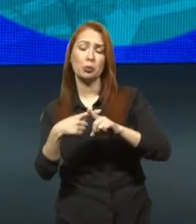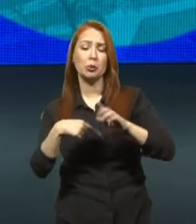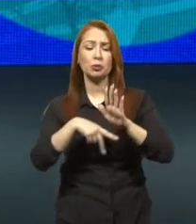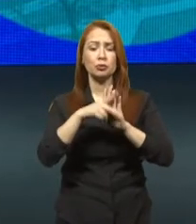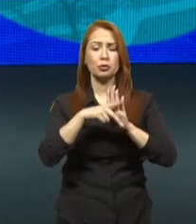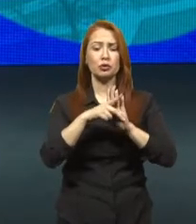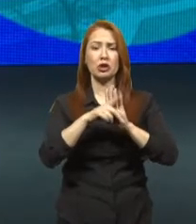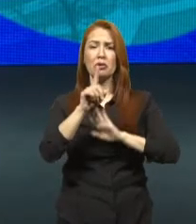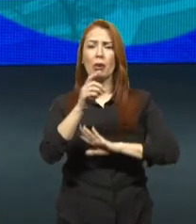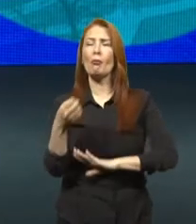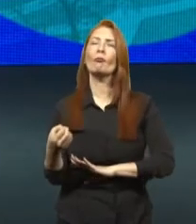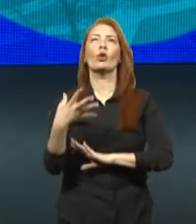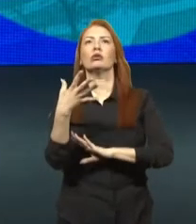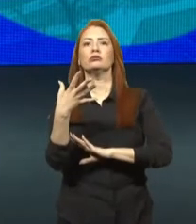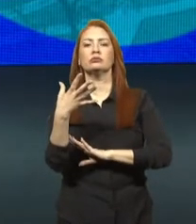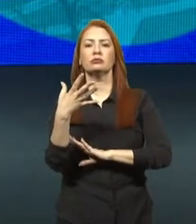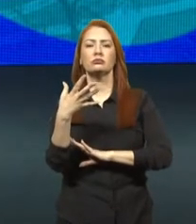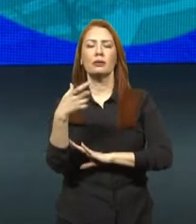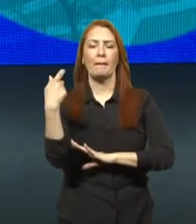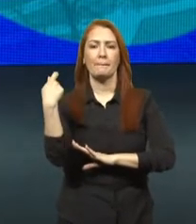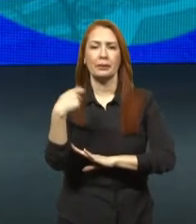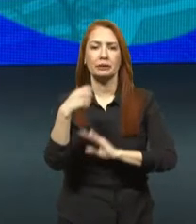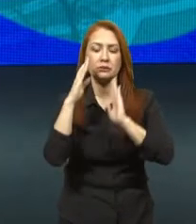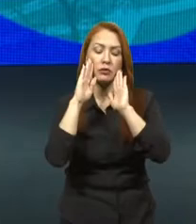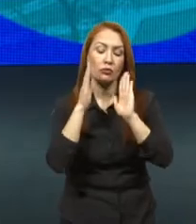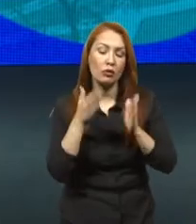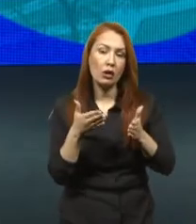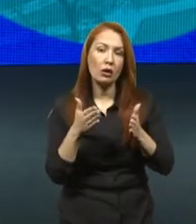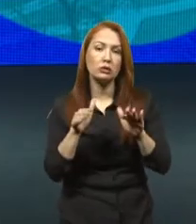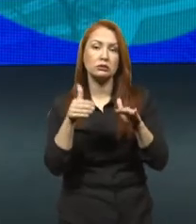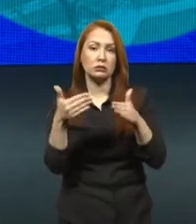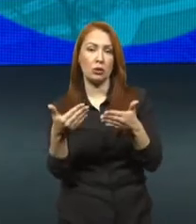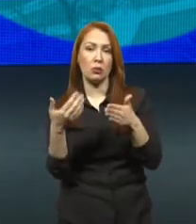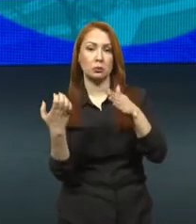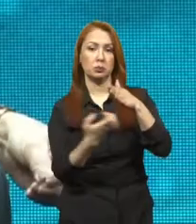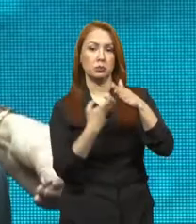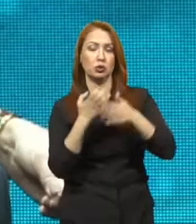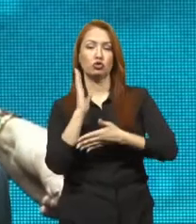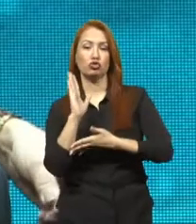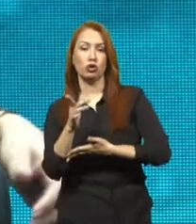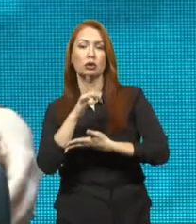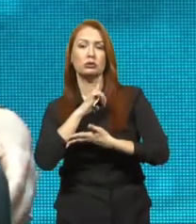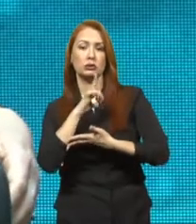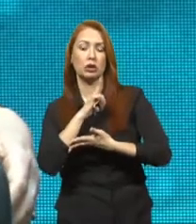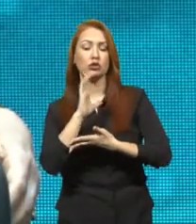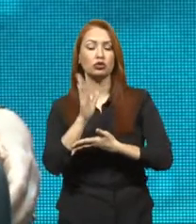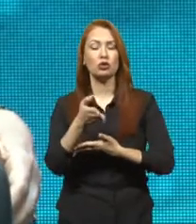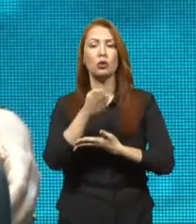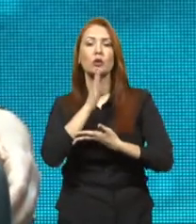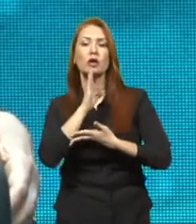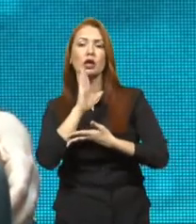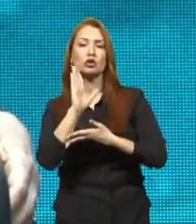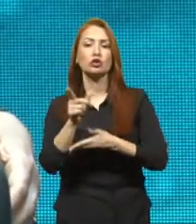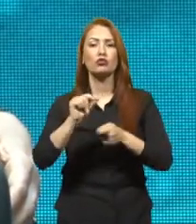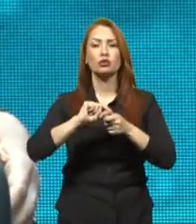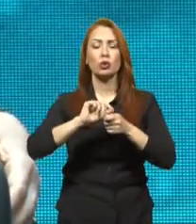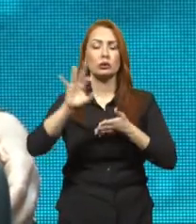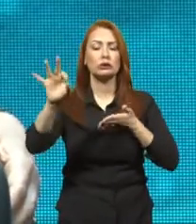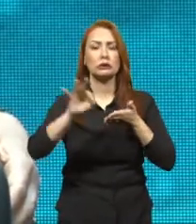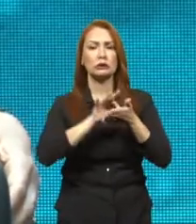do nada. Uhum. Né? Então, agora é preciso que essas entidades que já têm essa qualificação e que já estão inscritas na